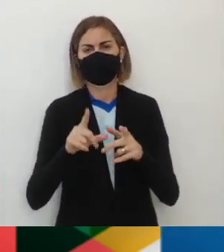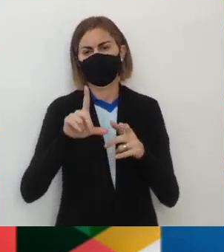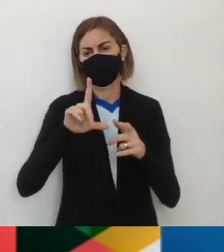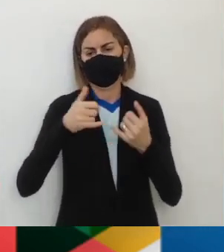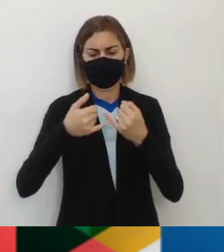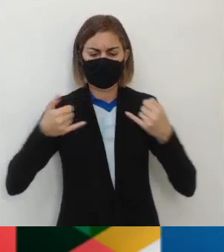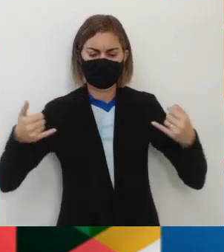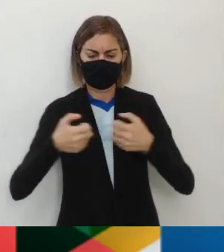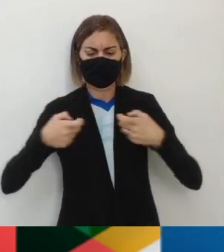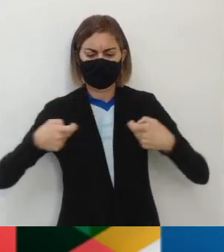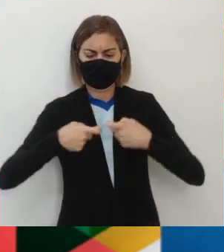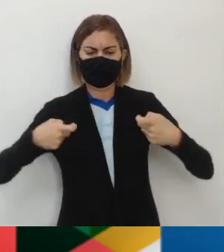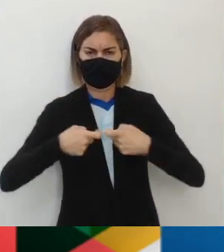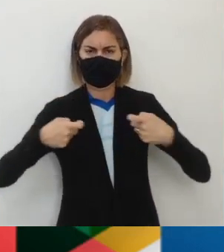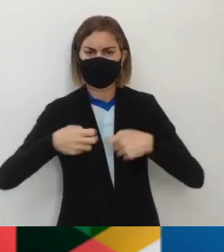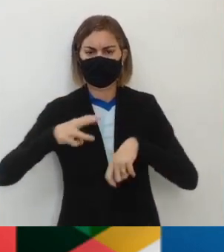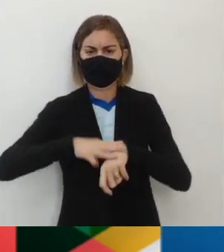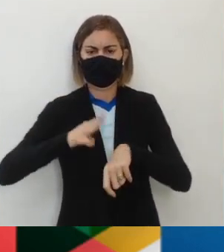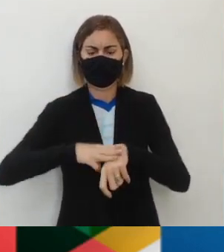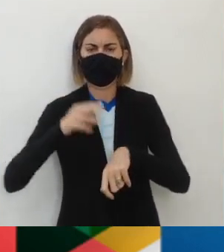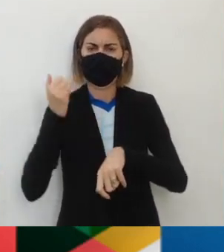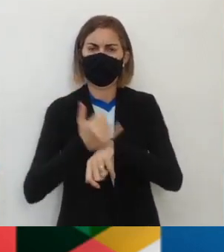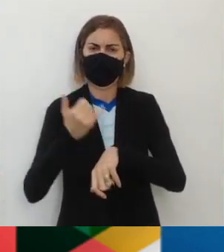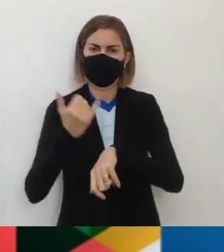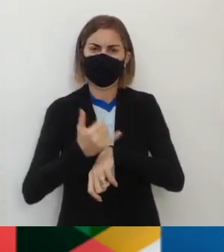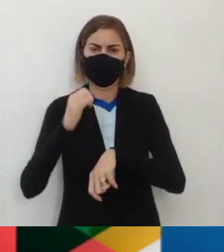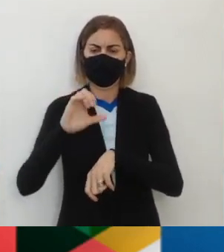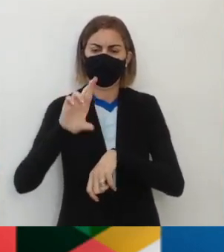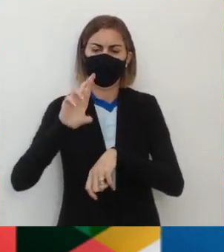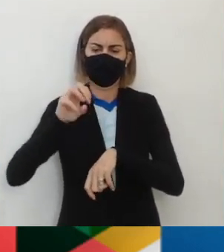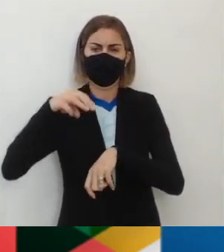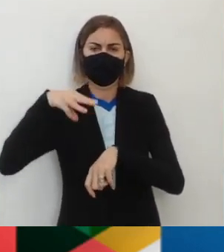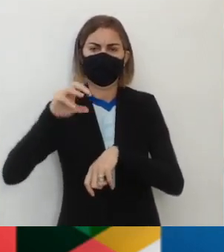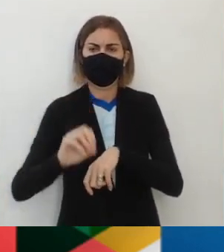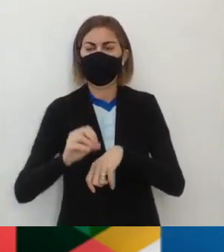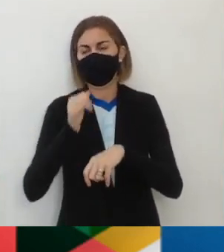liga metálica envolvendo ferro e cromo, por exemplo,